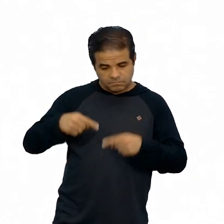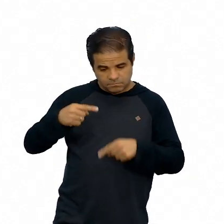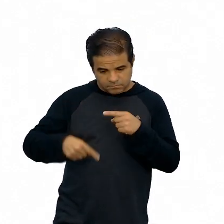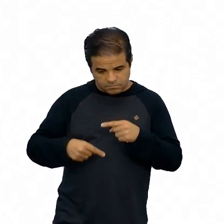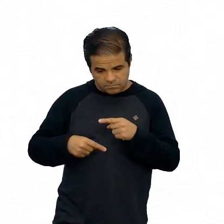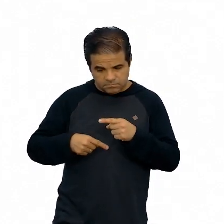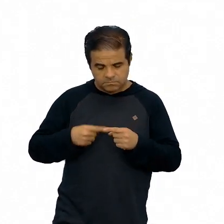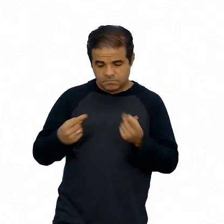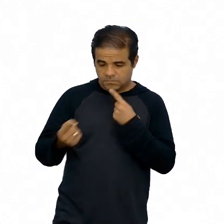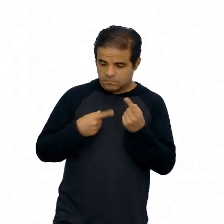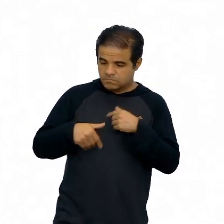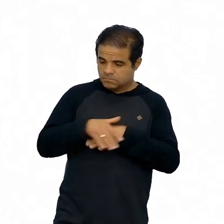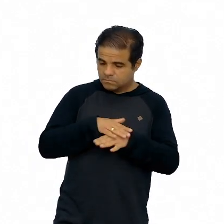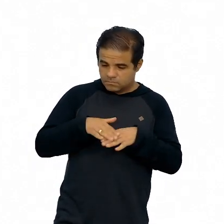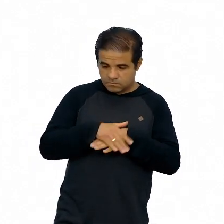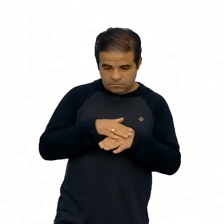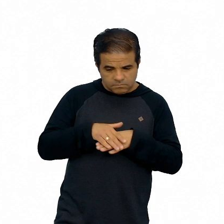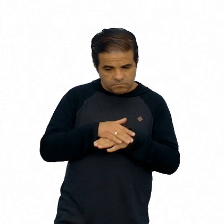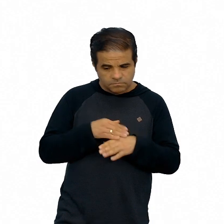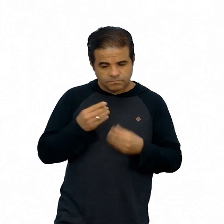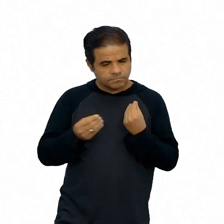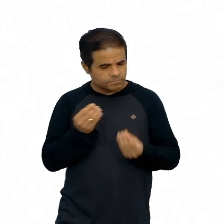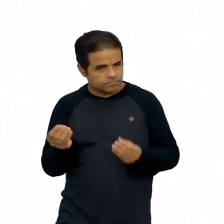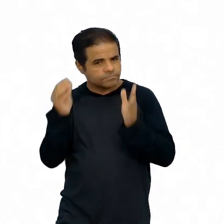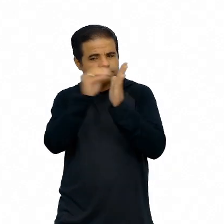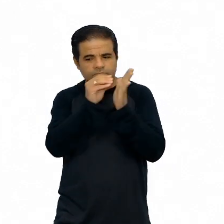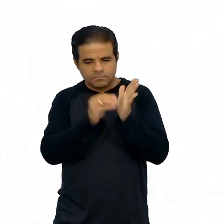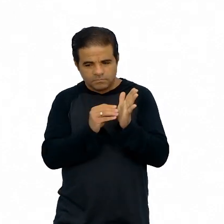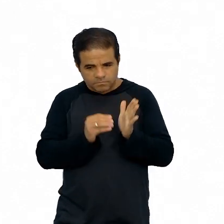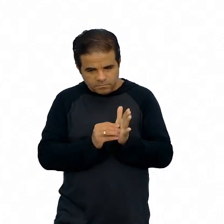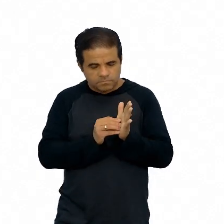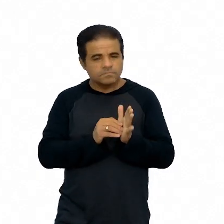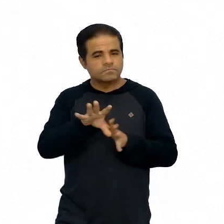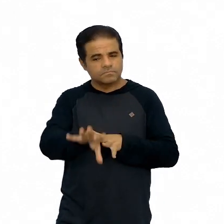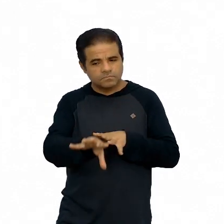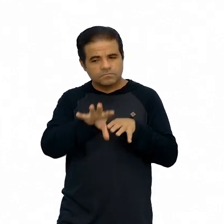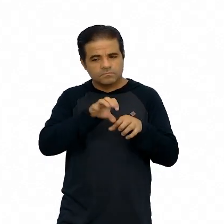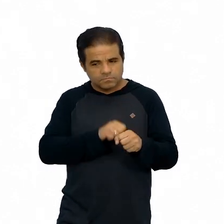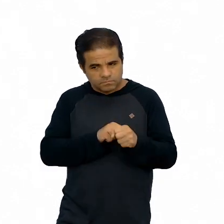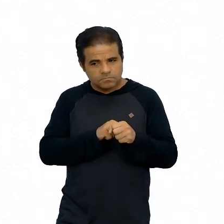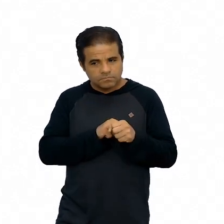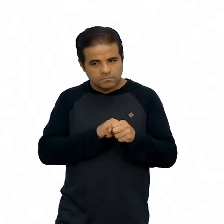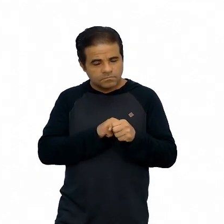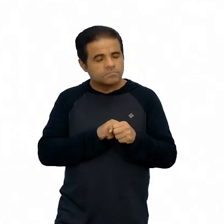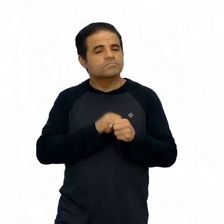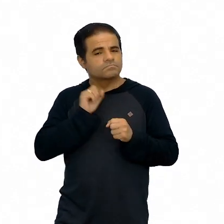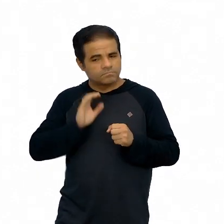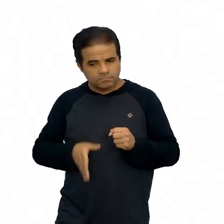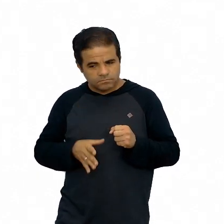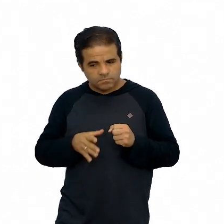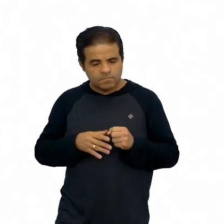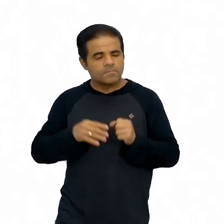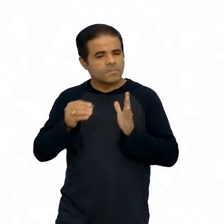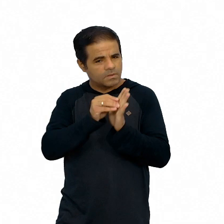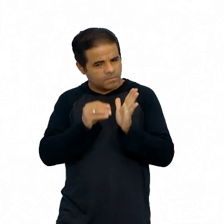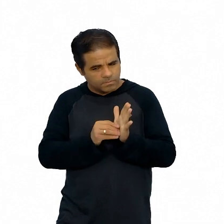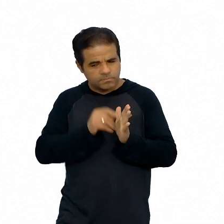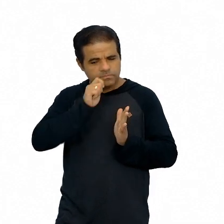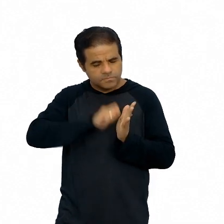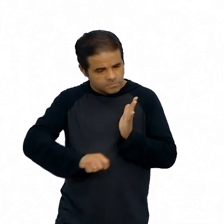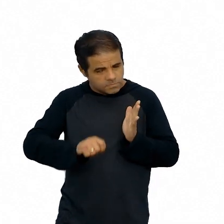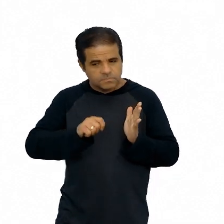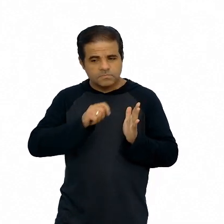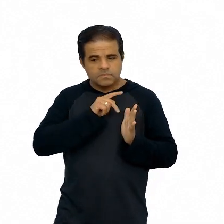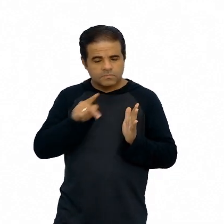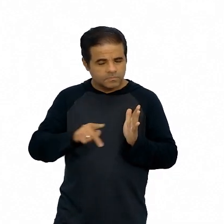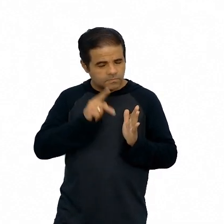vão conversar sobre o que foi colocado lá na formação de etapa, tá? Já vão anotando o que o